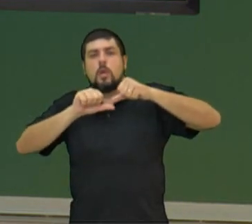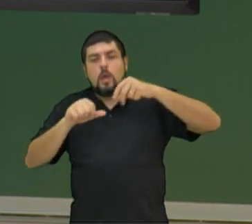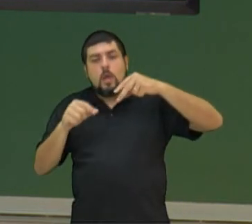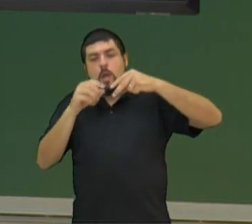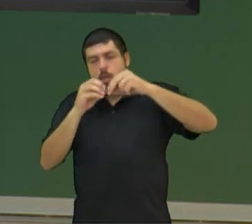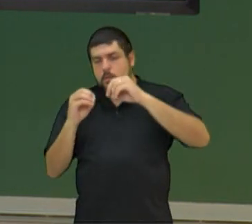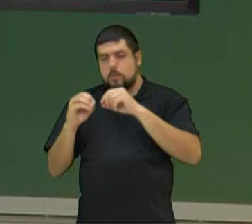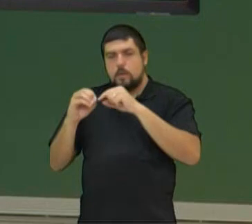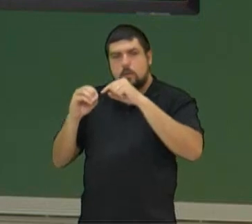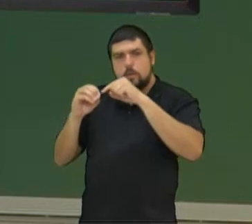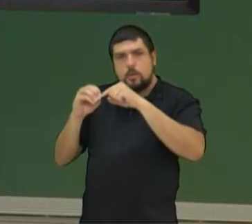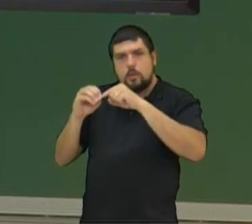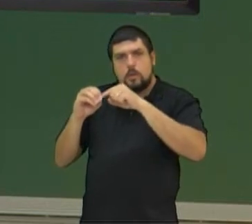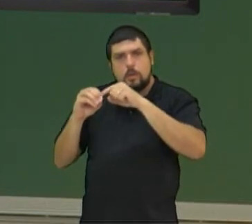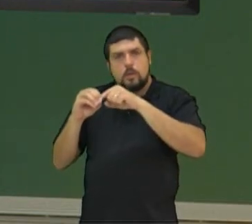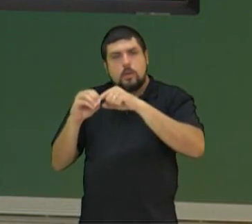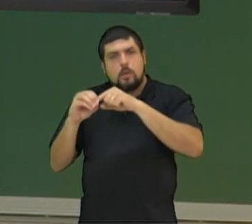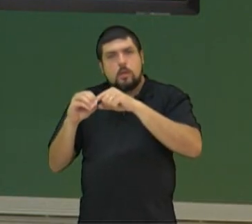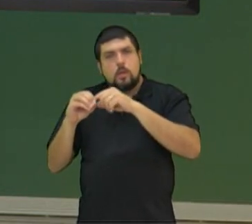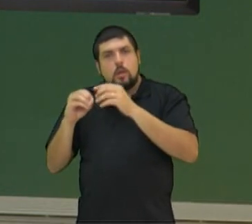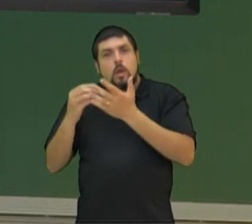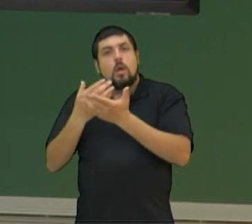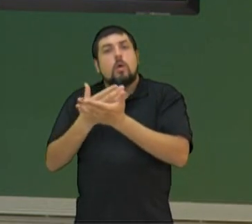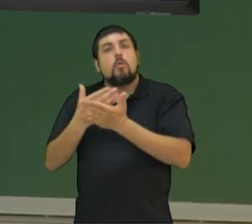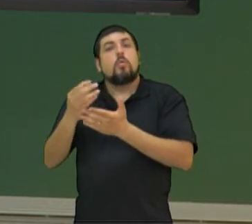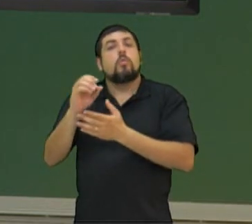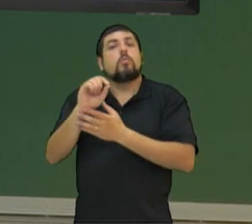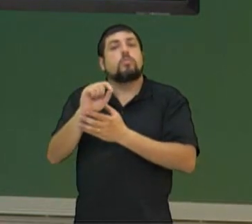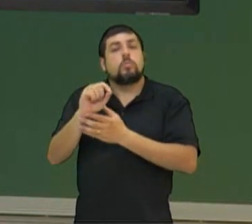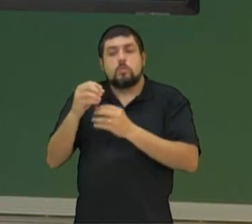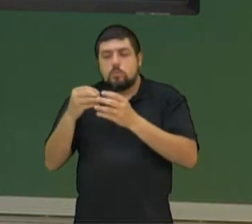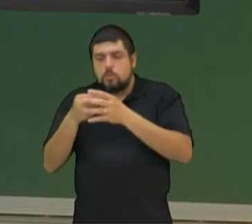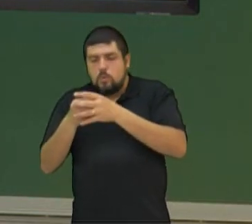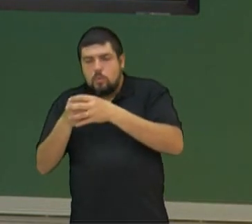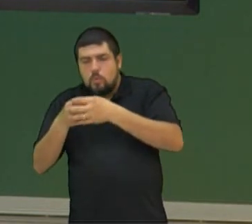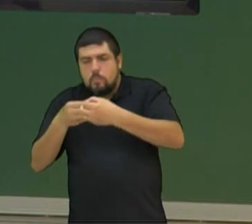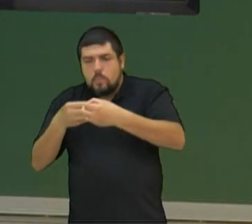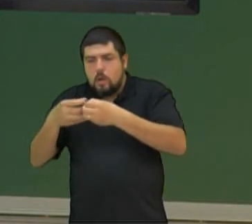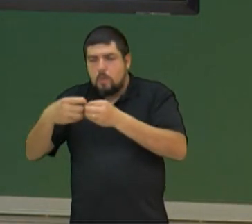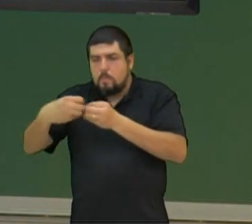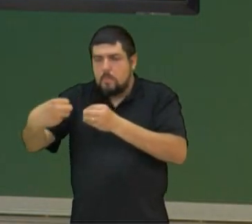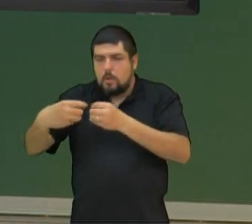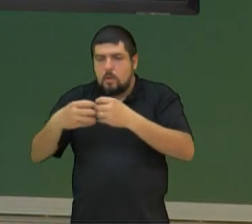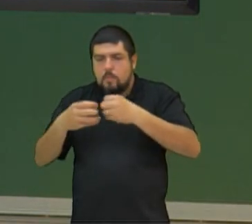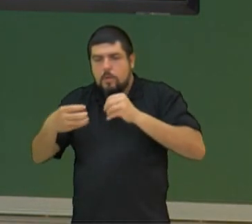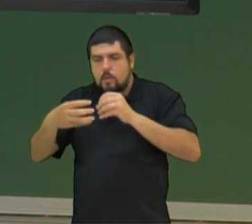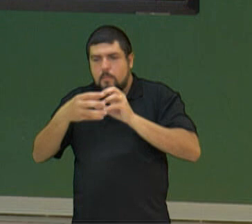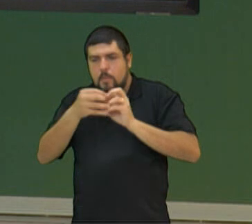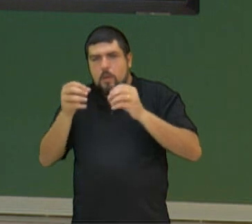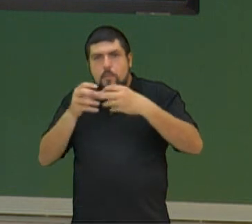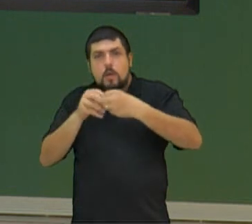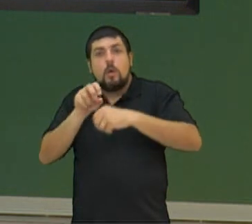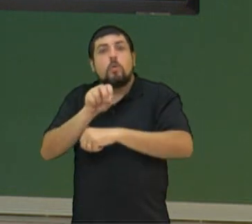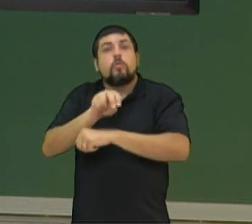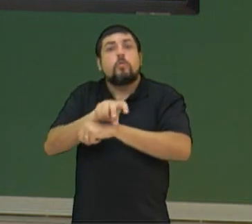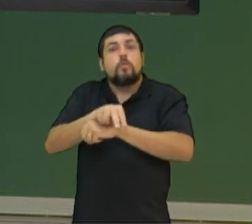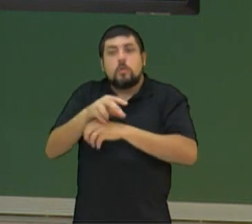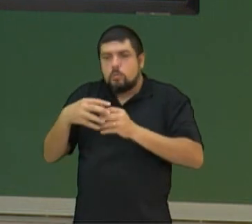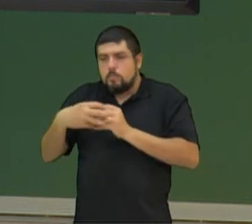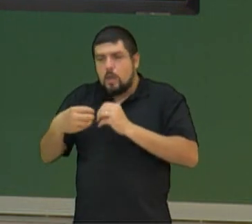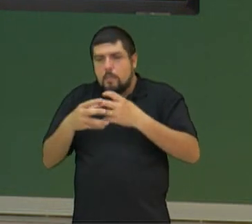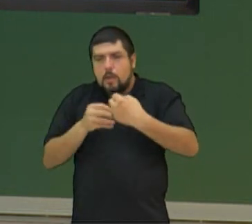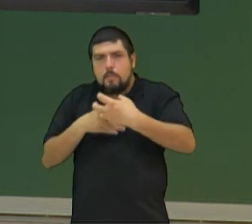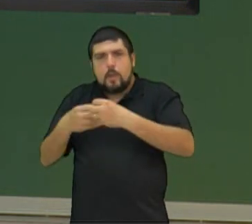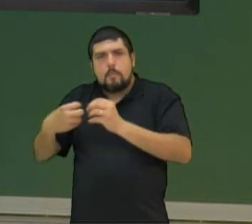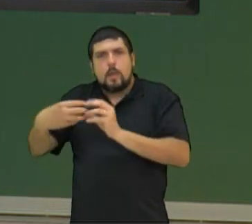célula comece a fazer cópias do vírus. Então, o sistema imunitário dessa pessoa, ao invés de defender